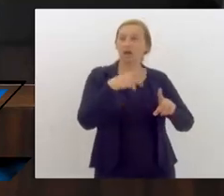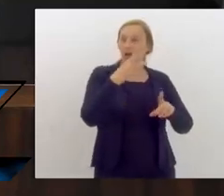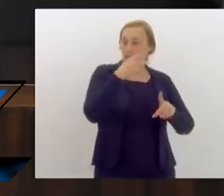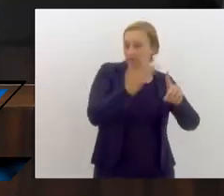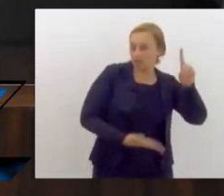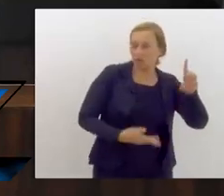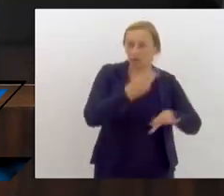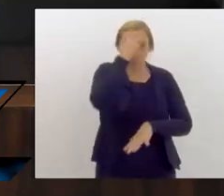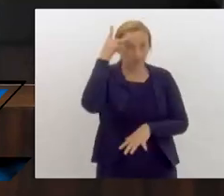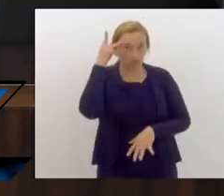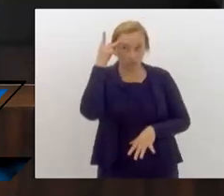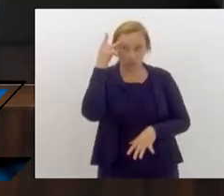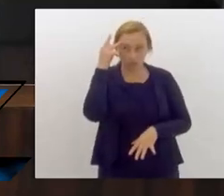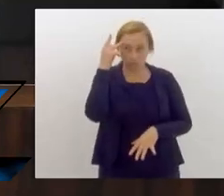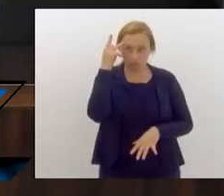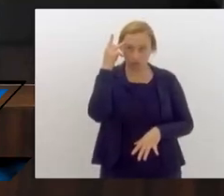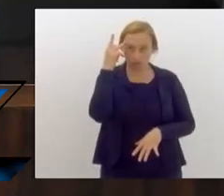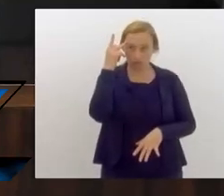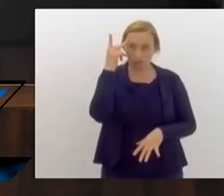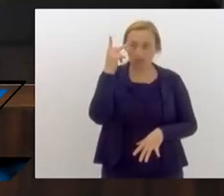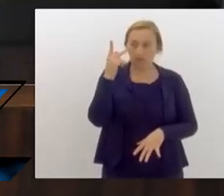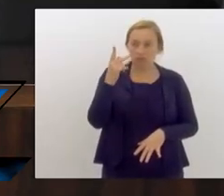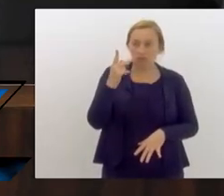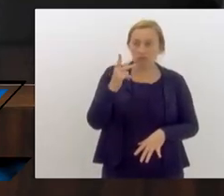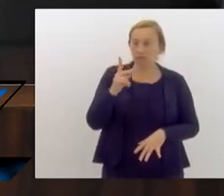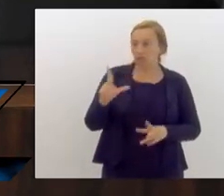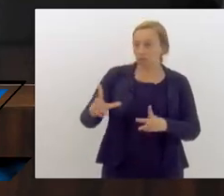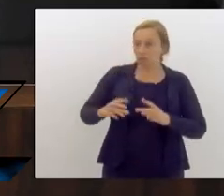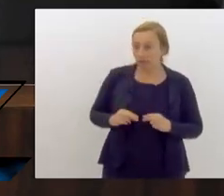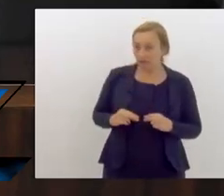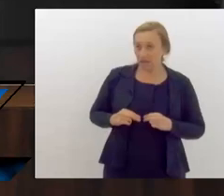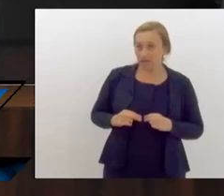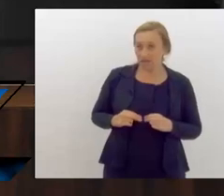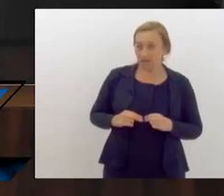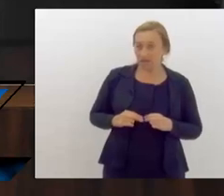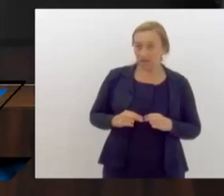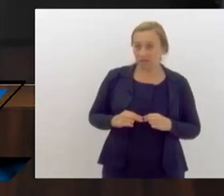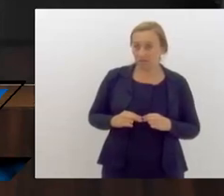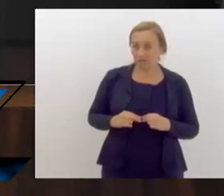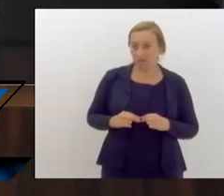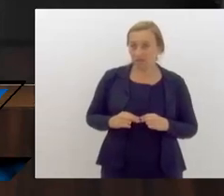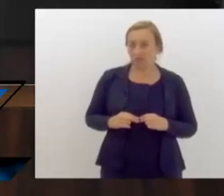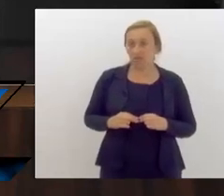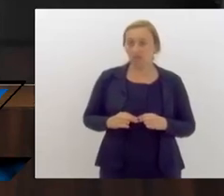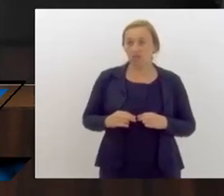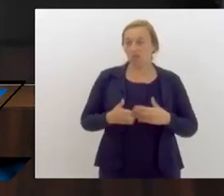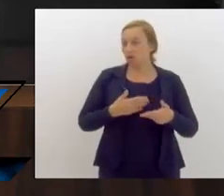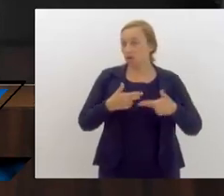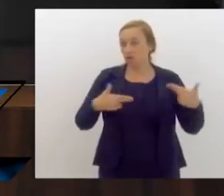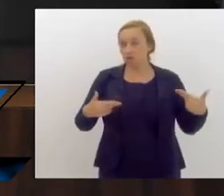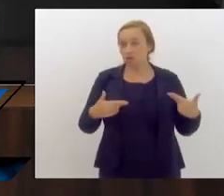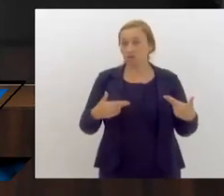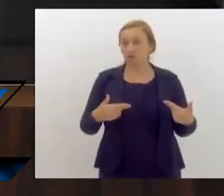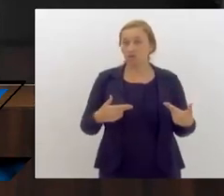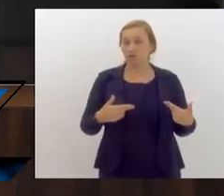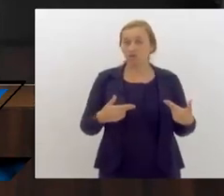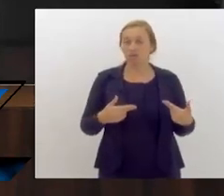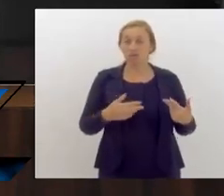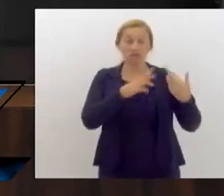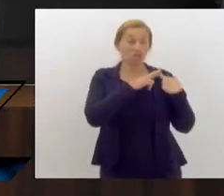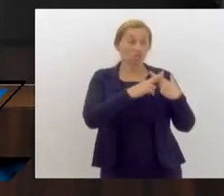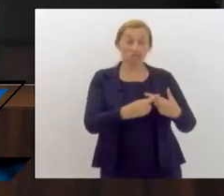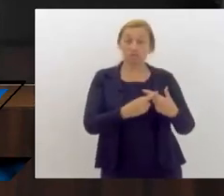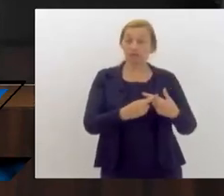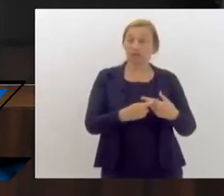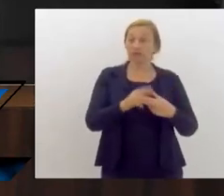de repente sobre a ótica do outro companheiro né não merece juízo probatório ou seja lá o que for fica à disposição do despeito de cada